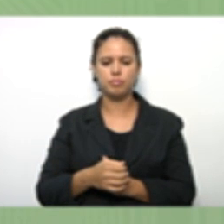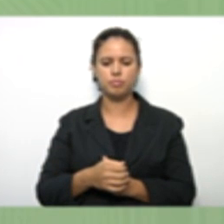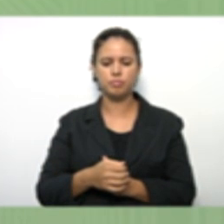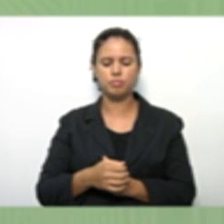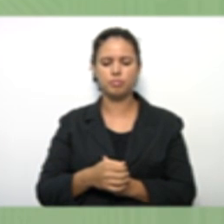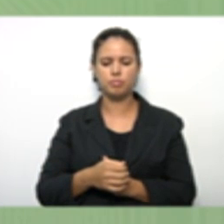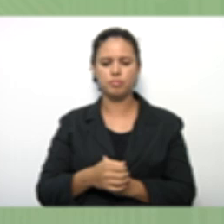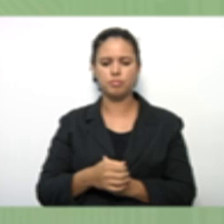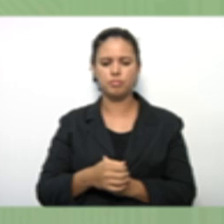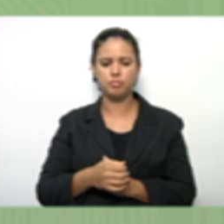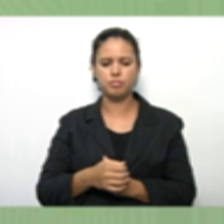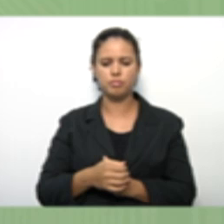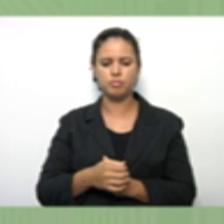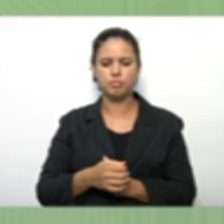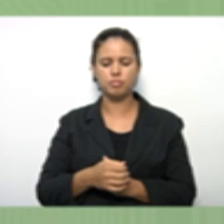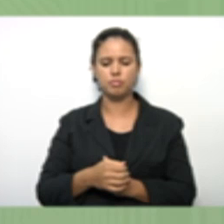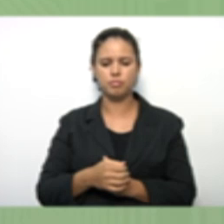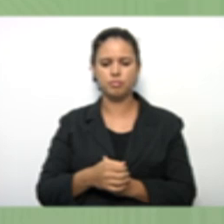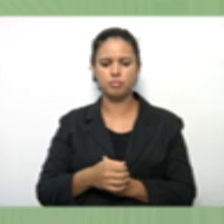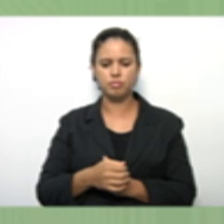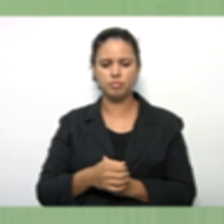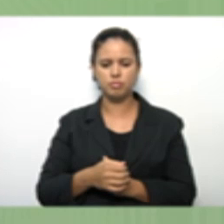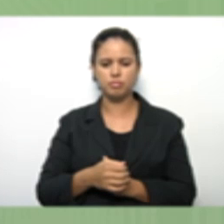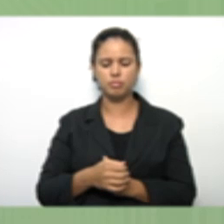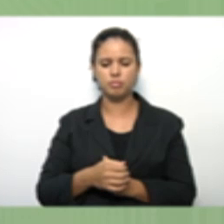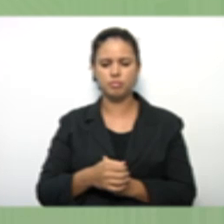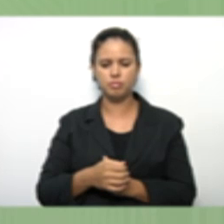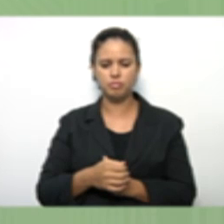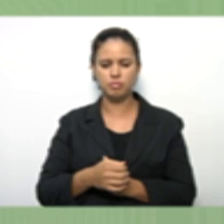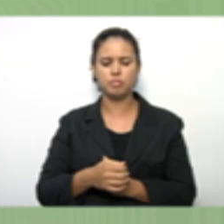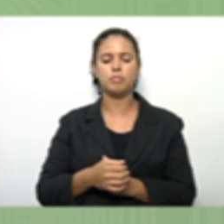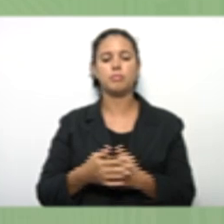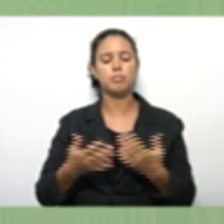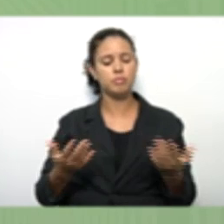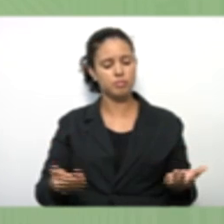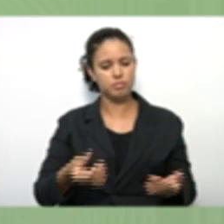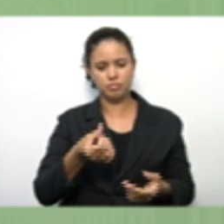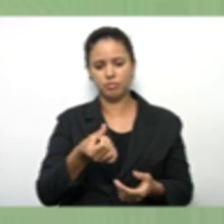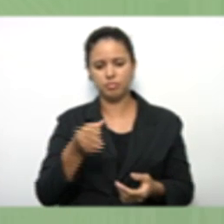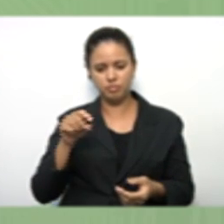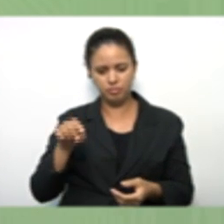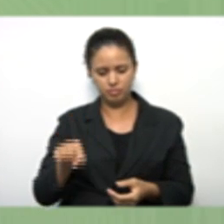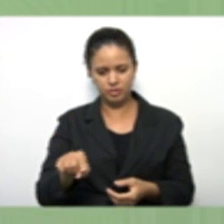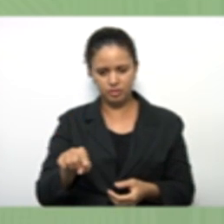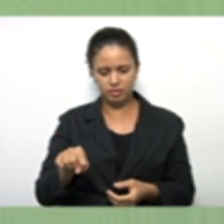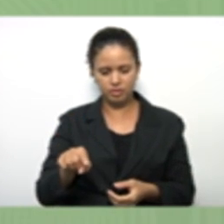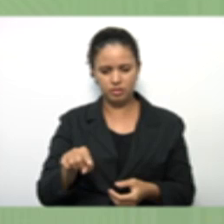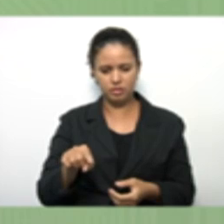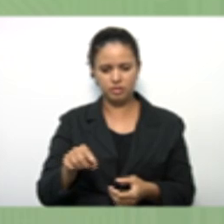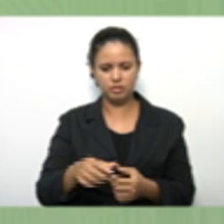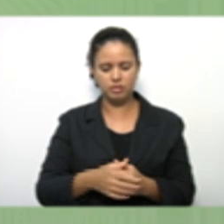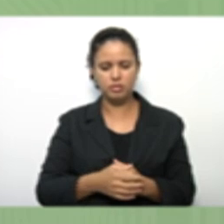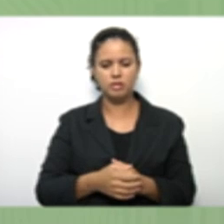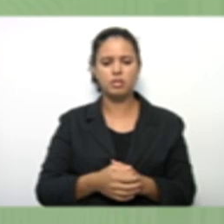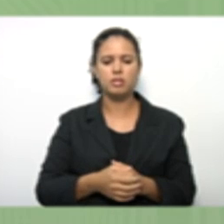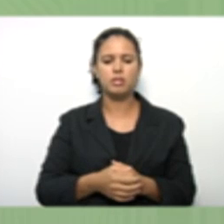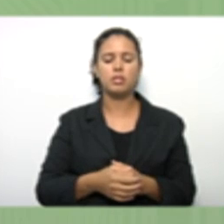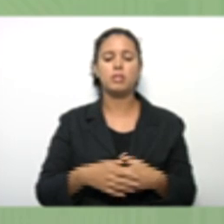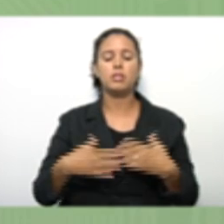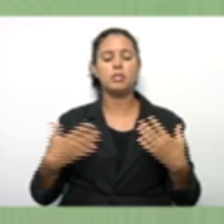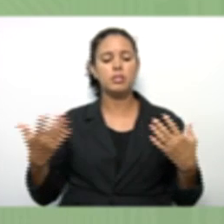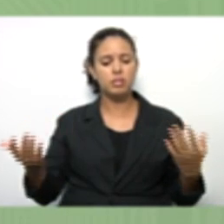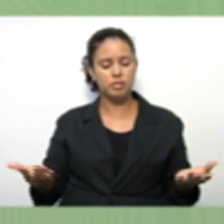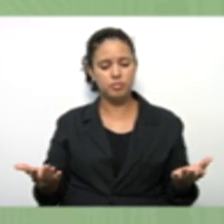e as obrigações no valor de 6 mil reais. Então, de 2 mil reais, perdão. Então,